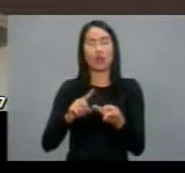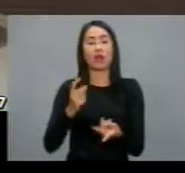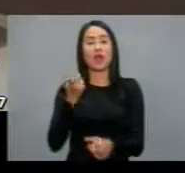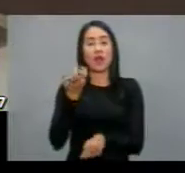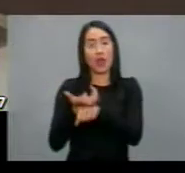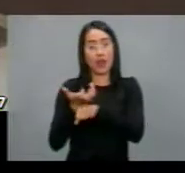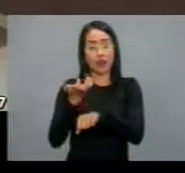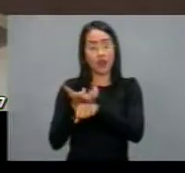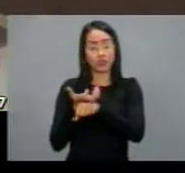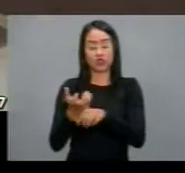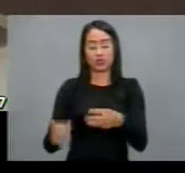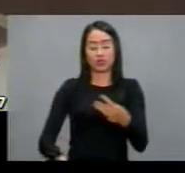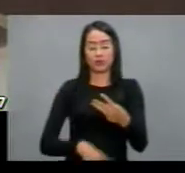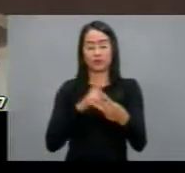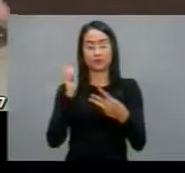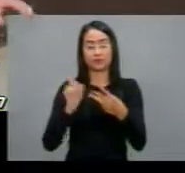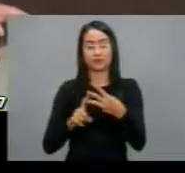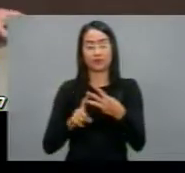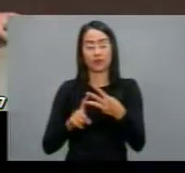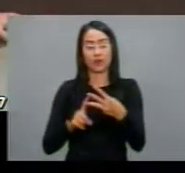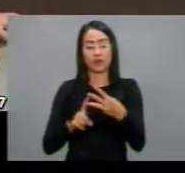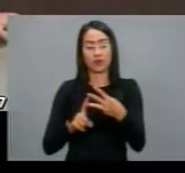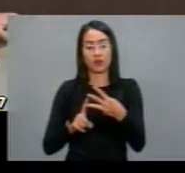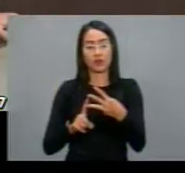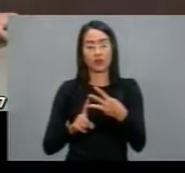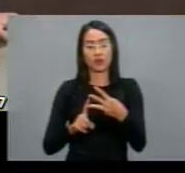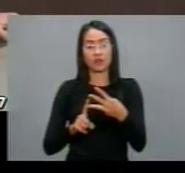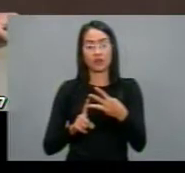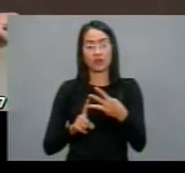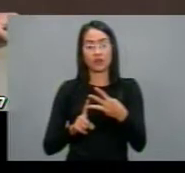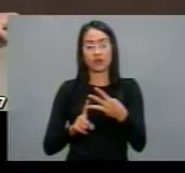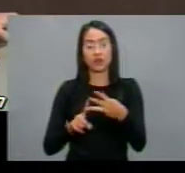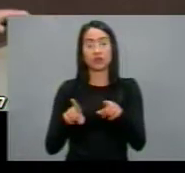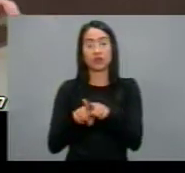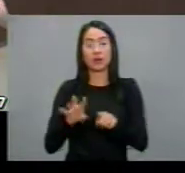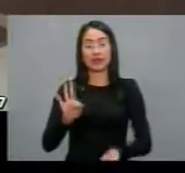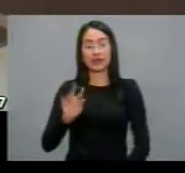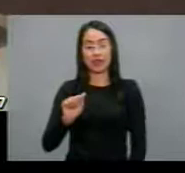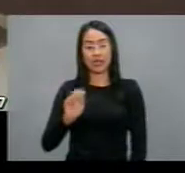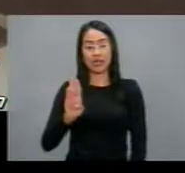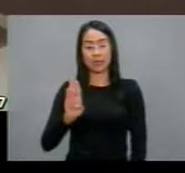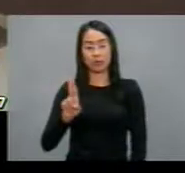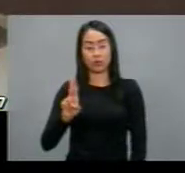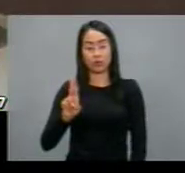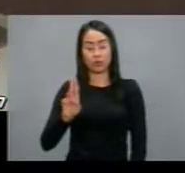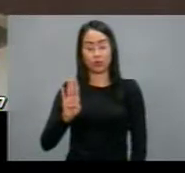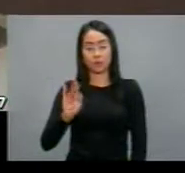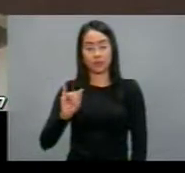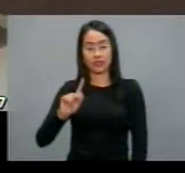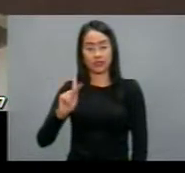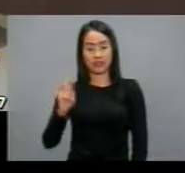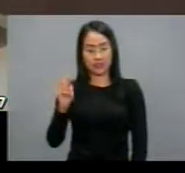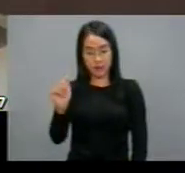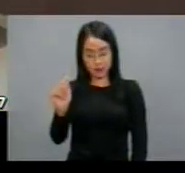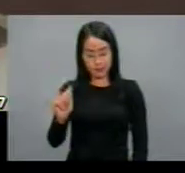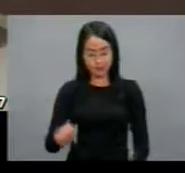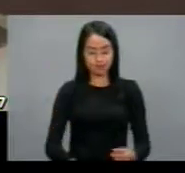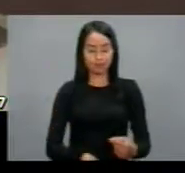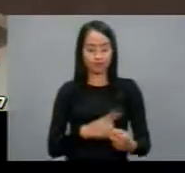Aracati, em Beberibe, na Prainha do Canto Verde e na Tabubinha, em Itarema